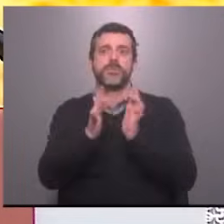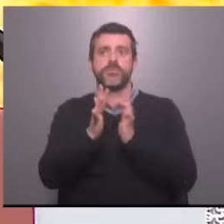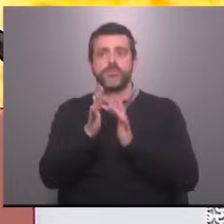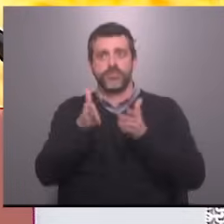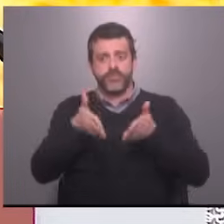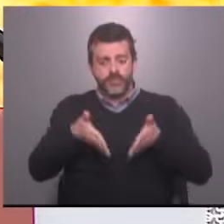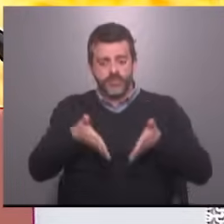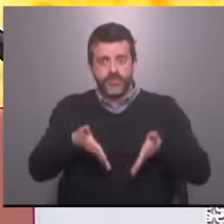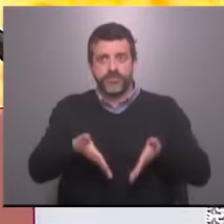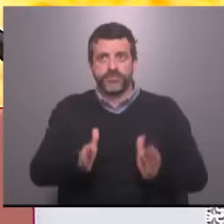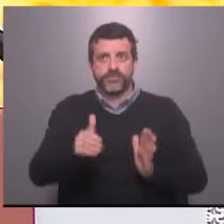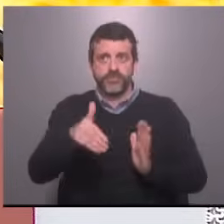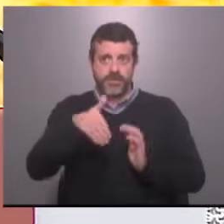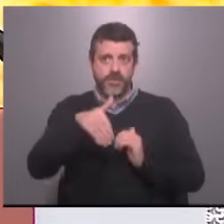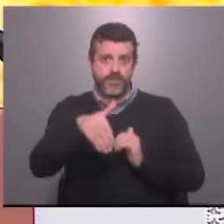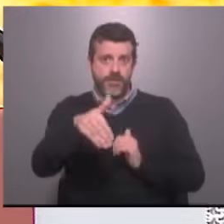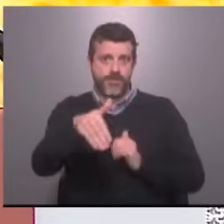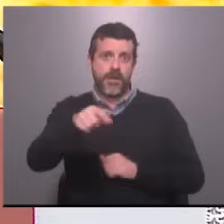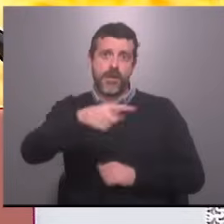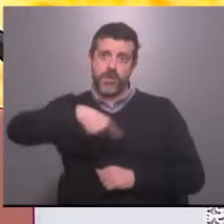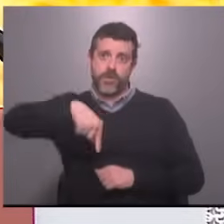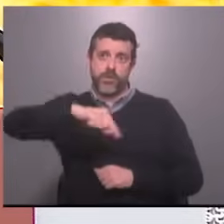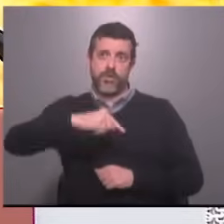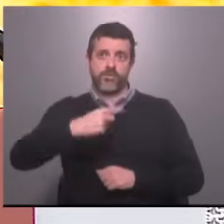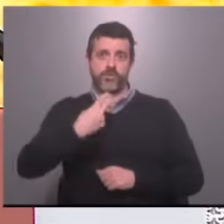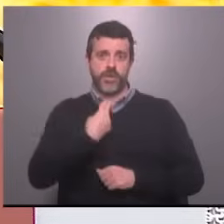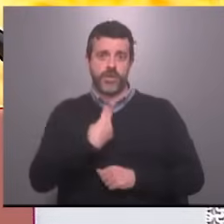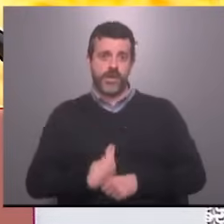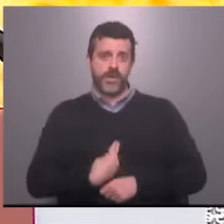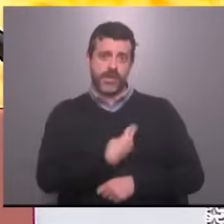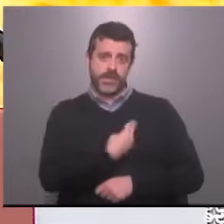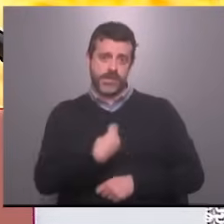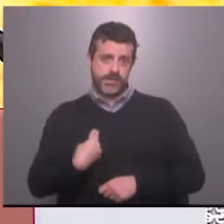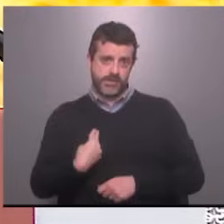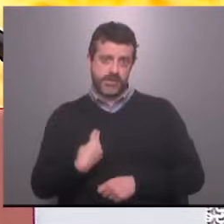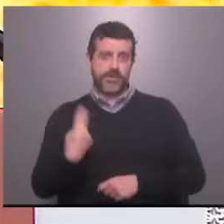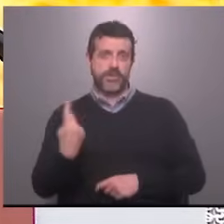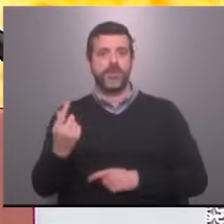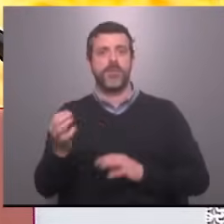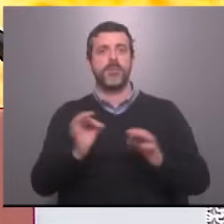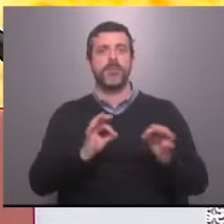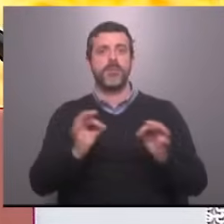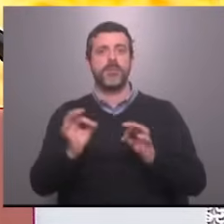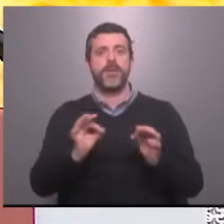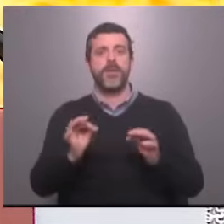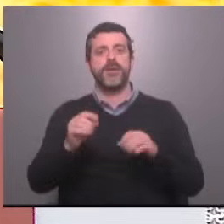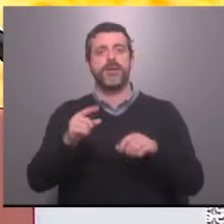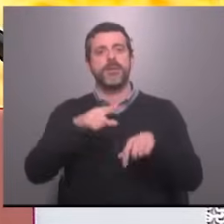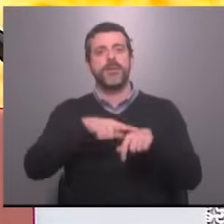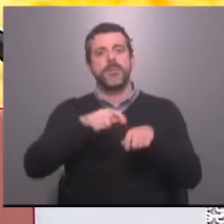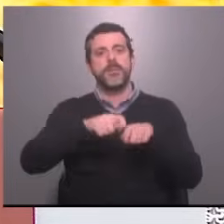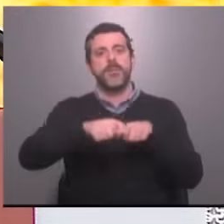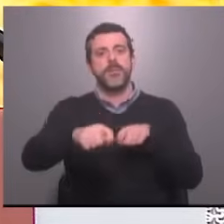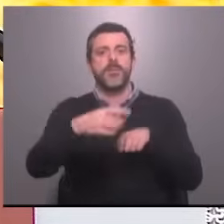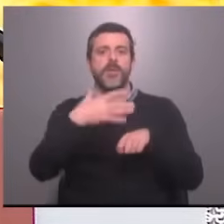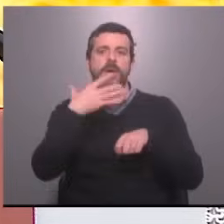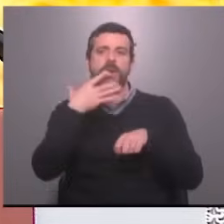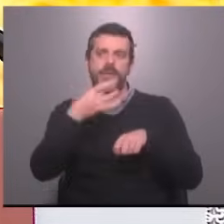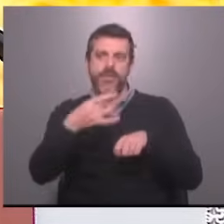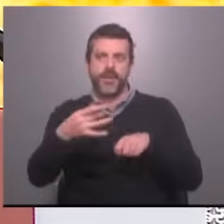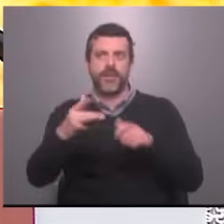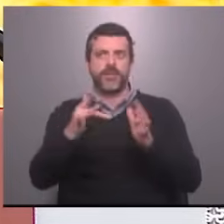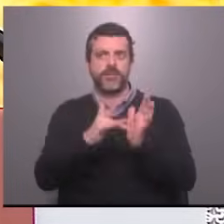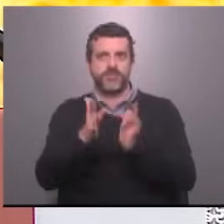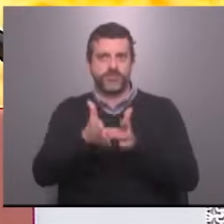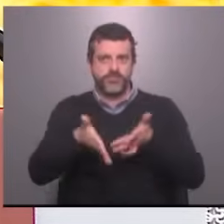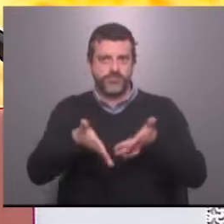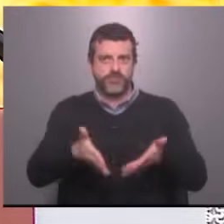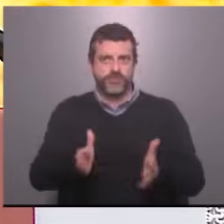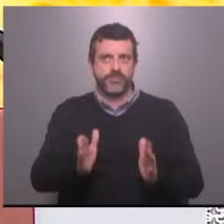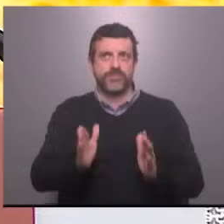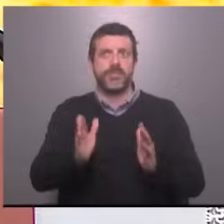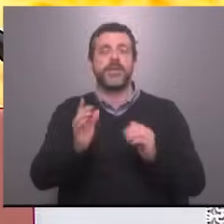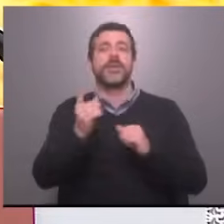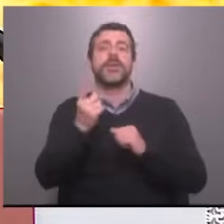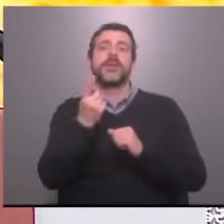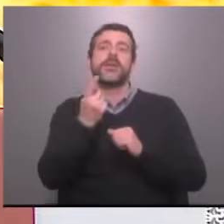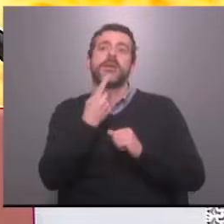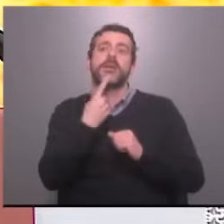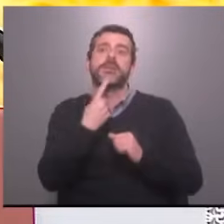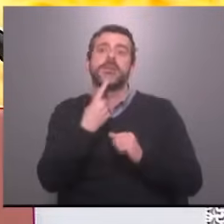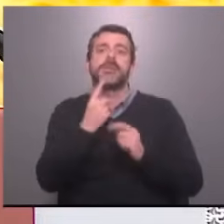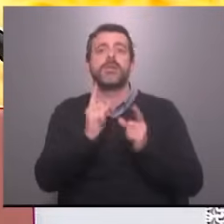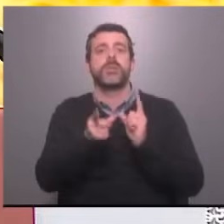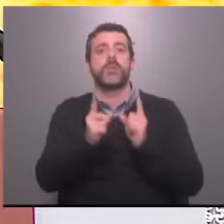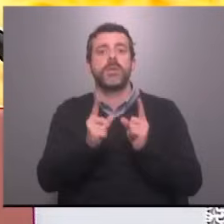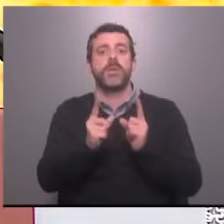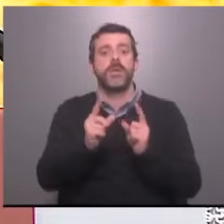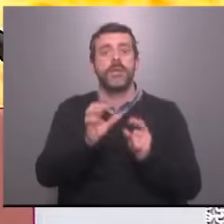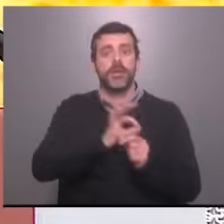o tempo do Advento, para nós cristãos, este tempo de preparação para o Natal, se define como o tempo da